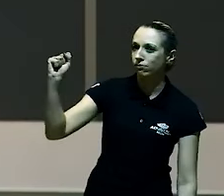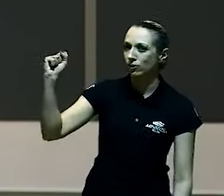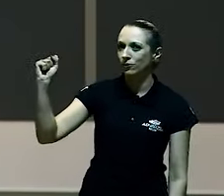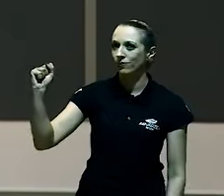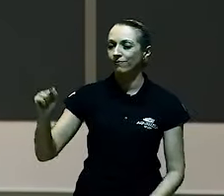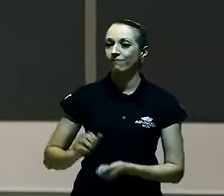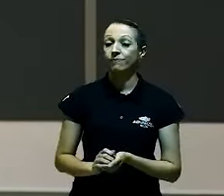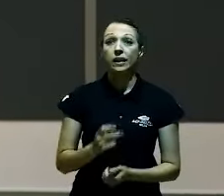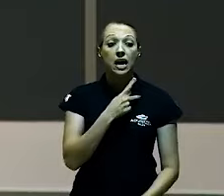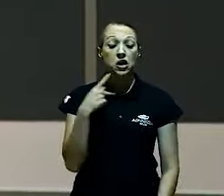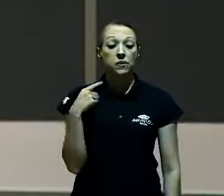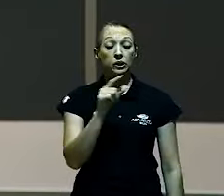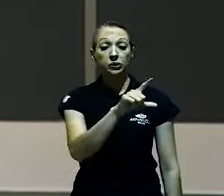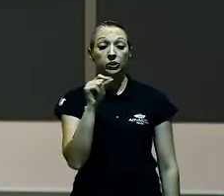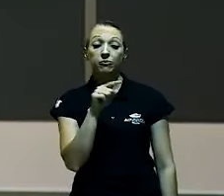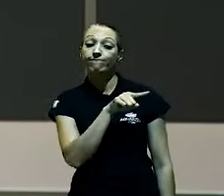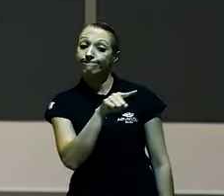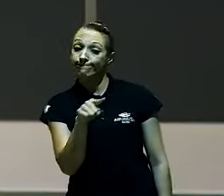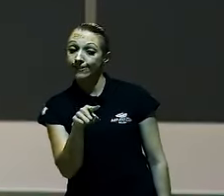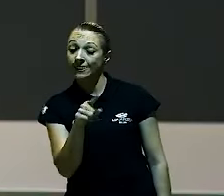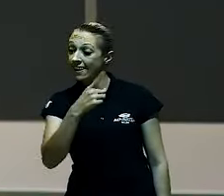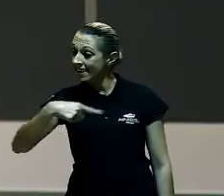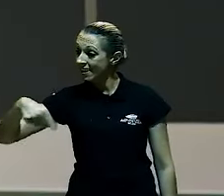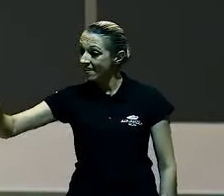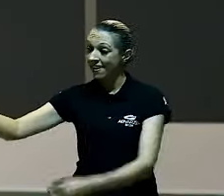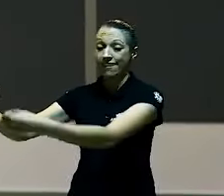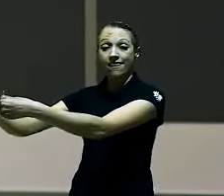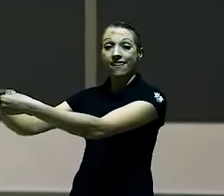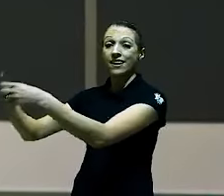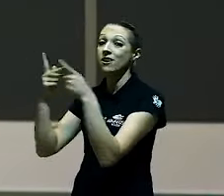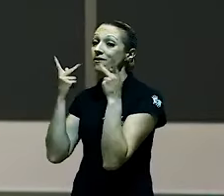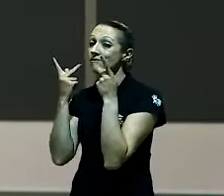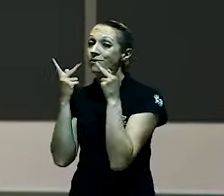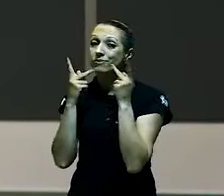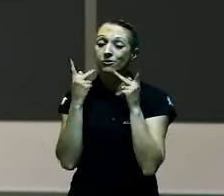aqui. É olhar para uma nação onde as igrejas estão sendo queimadas,